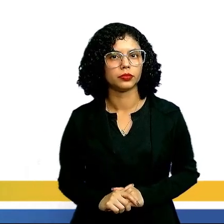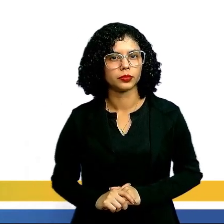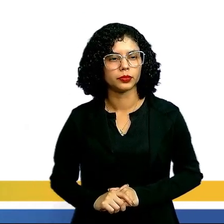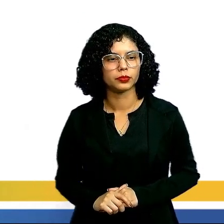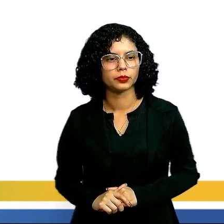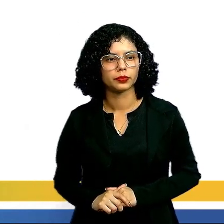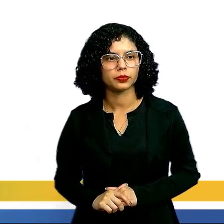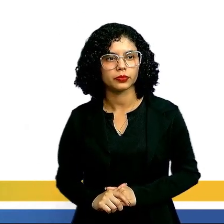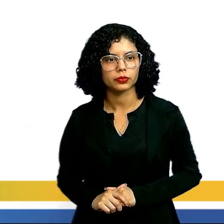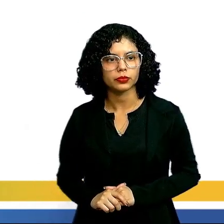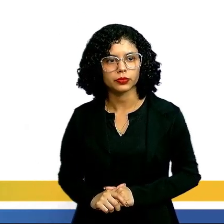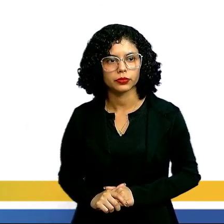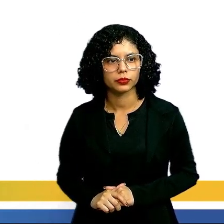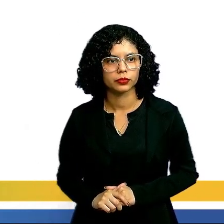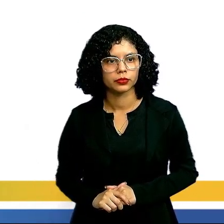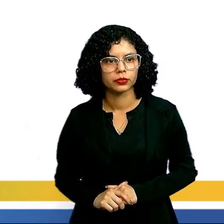15.